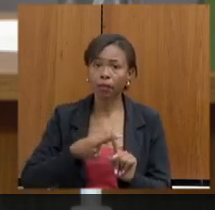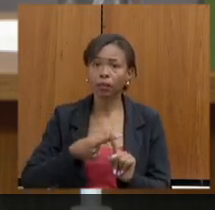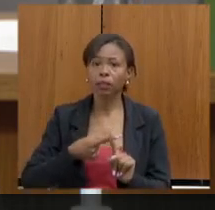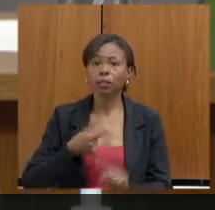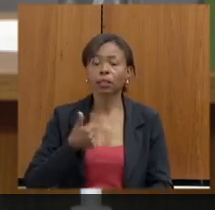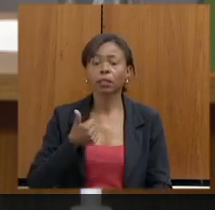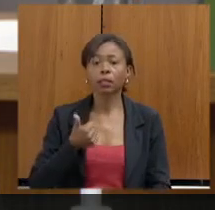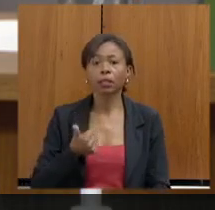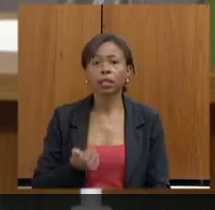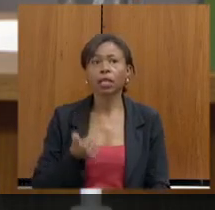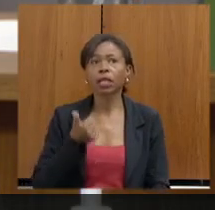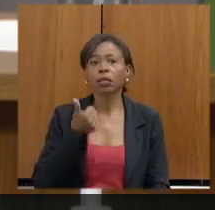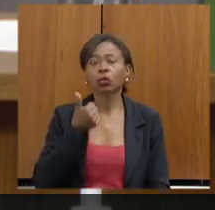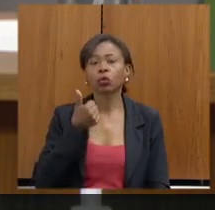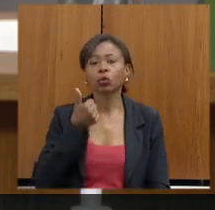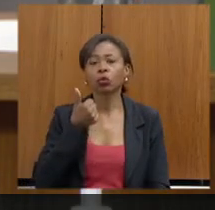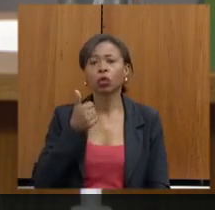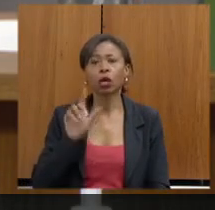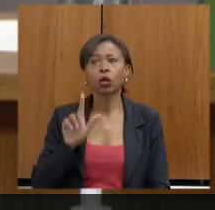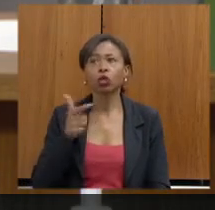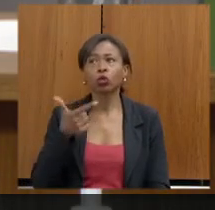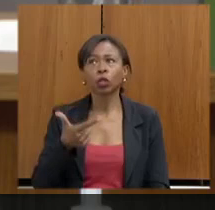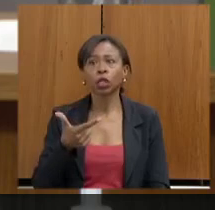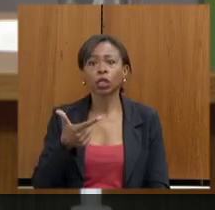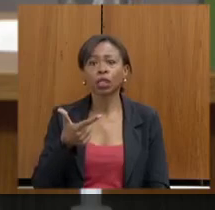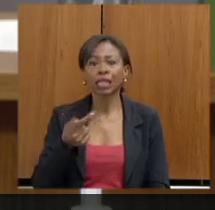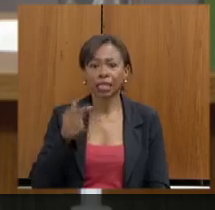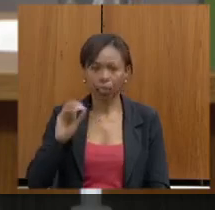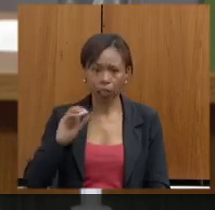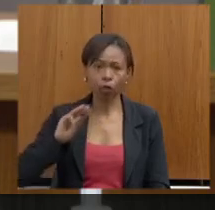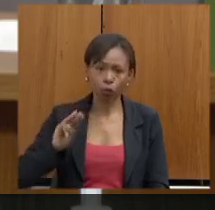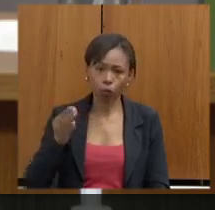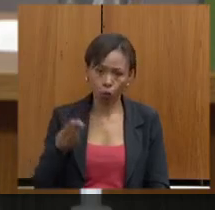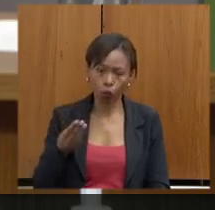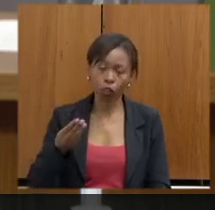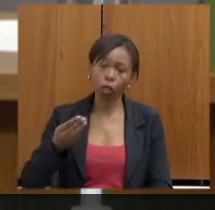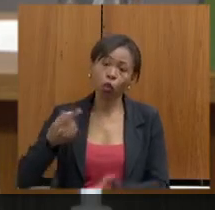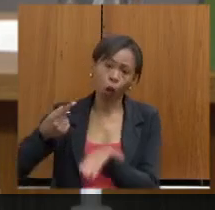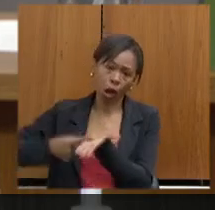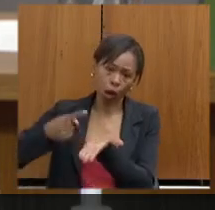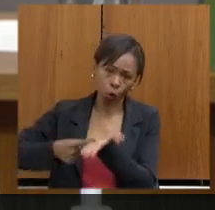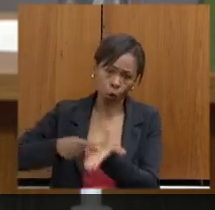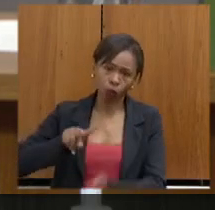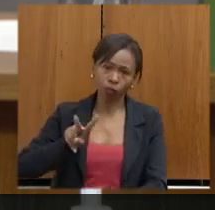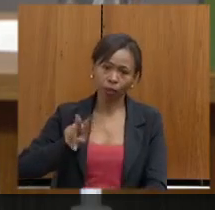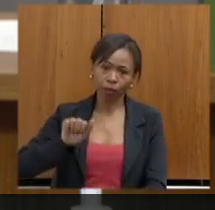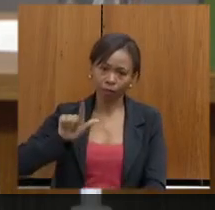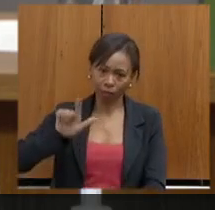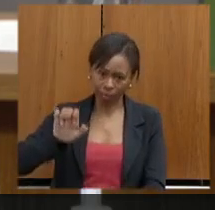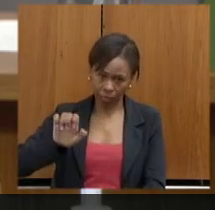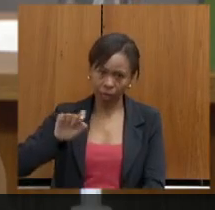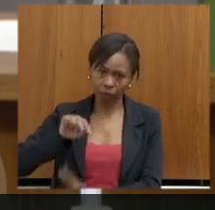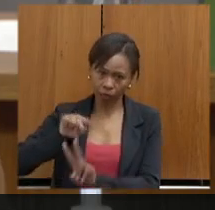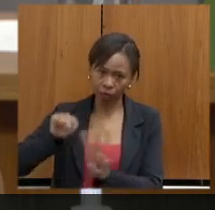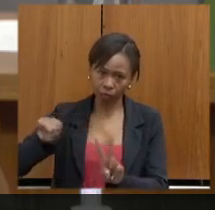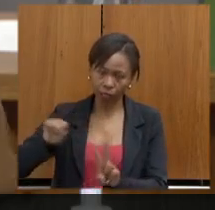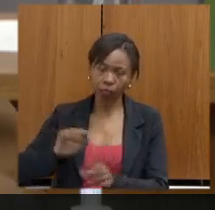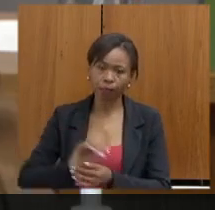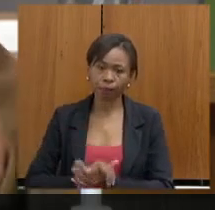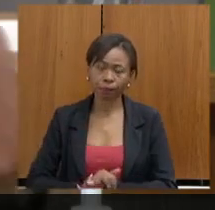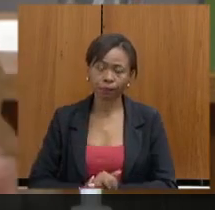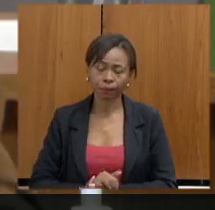e sente 270 milhões né que vem através do acordo a Vale aí que não é